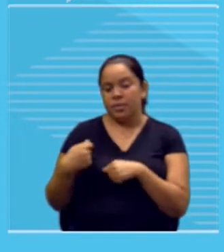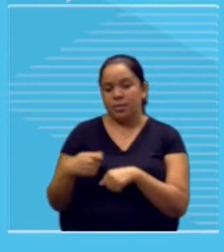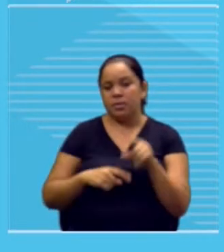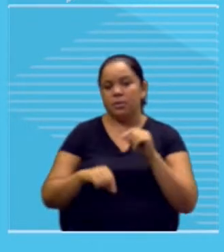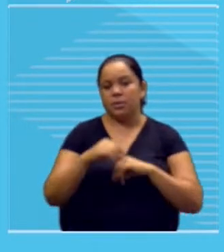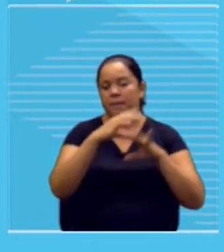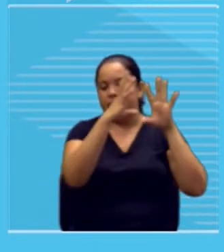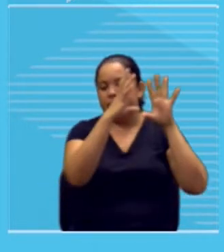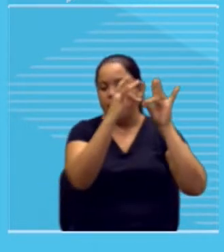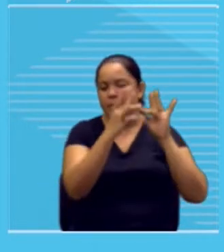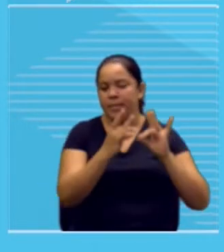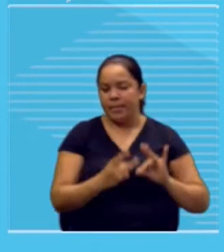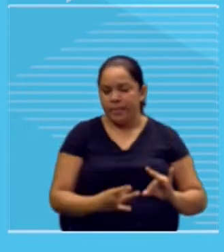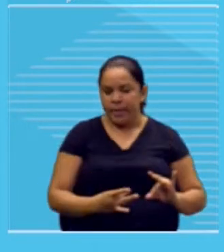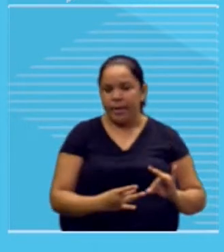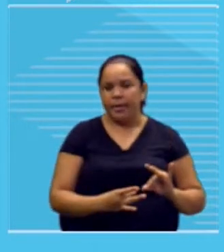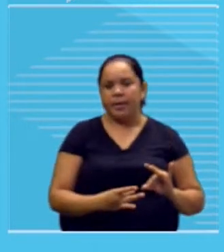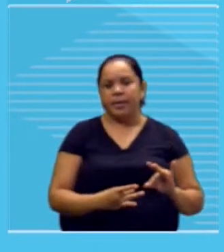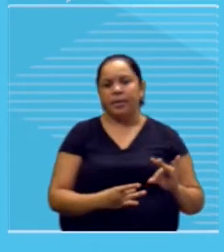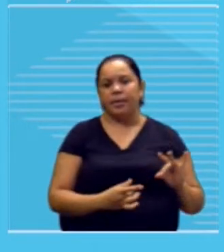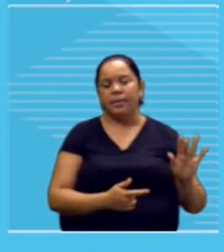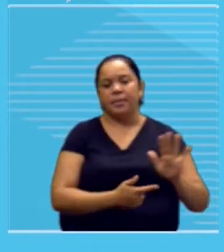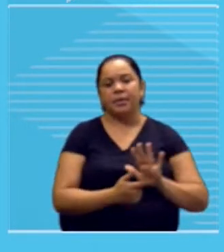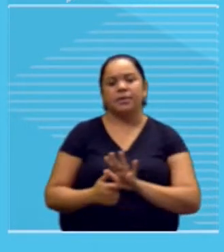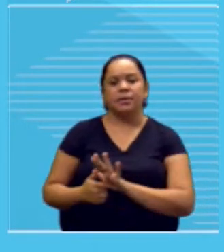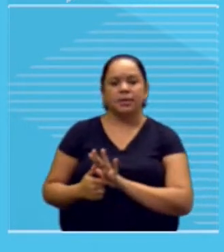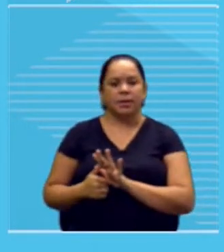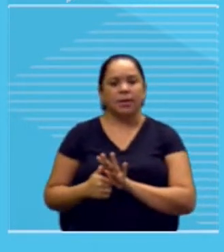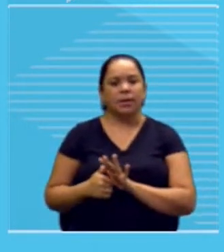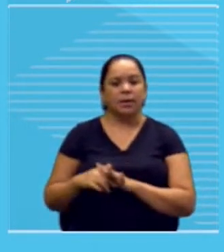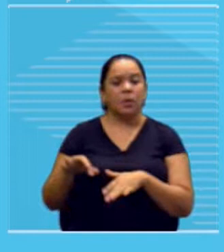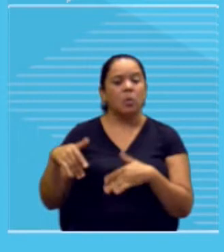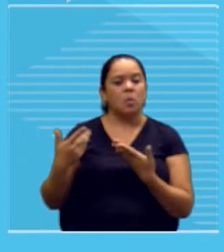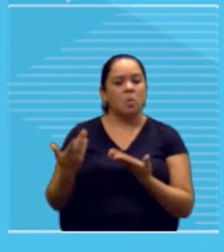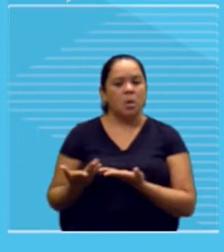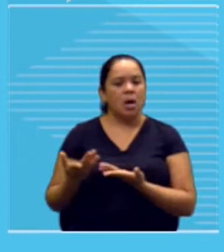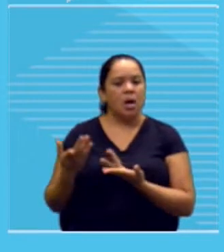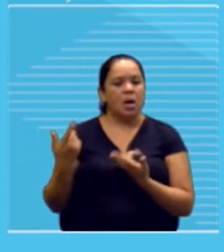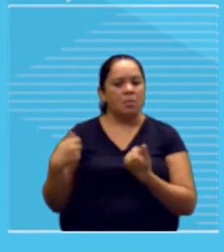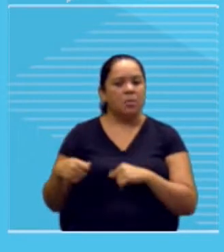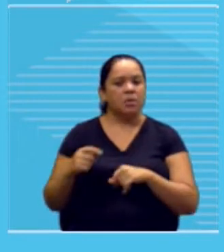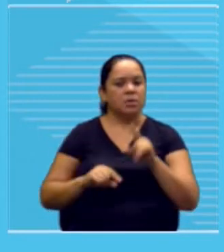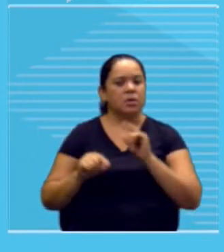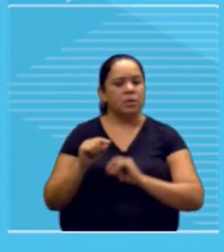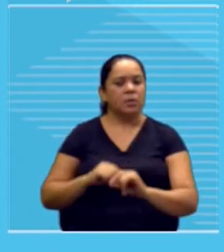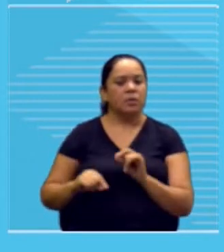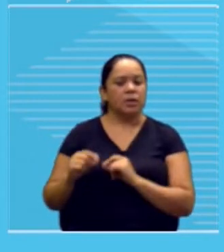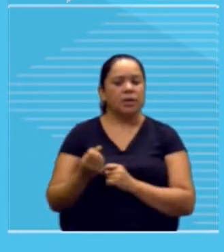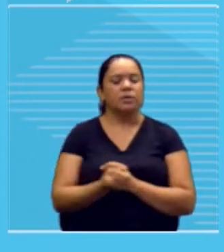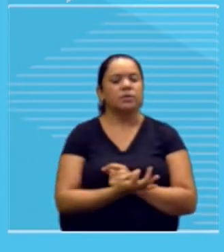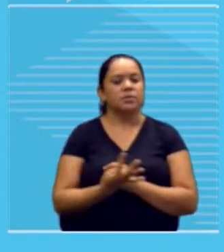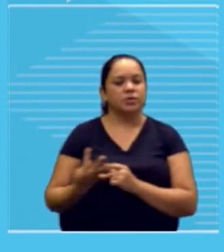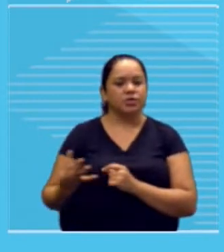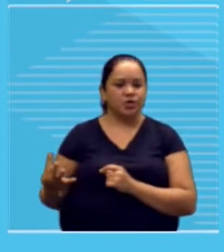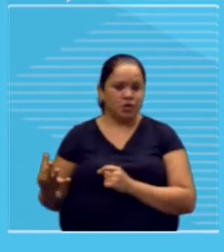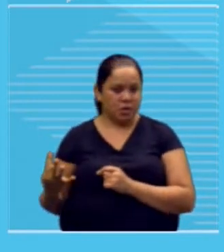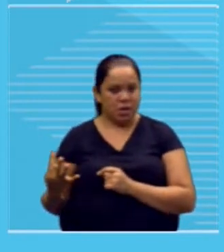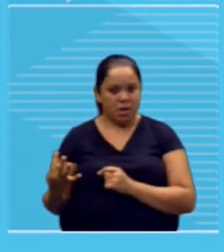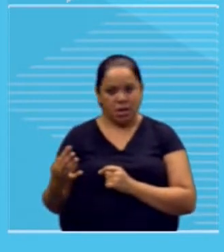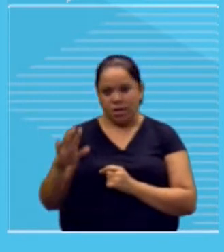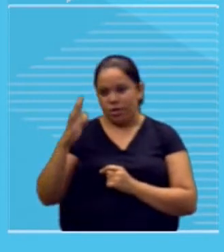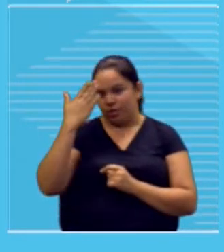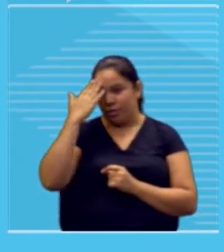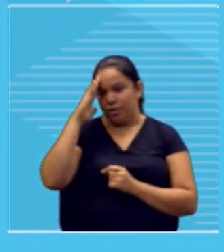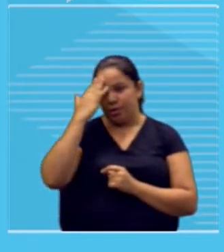com precisão né a gente precisa descrever bem Qual é o elemento e principalmente as quantidades para não ficar de mal